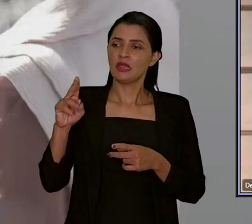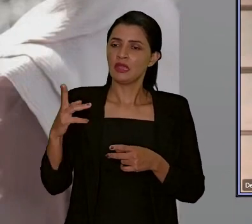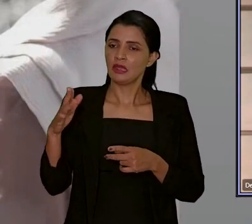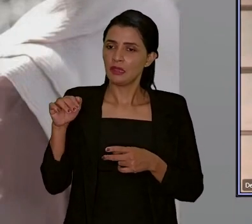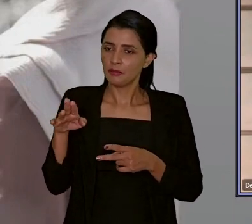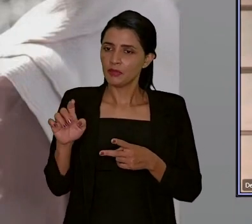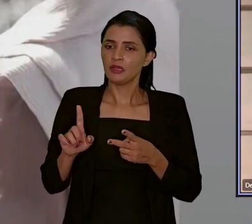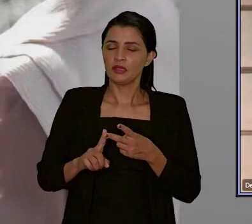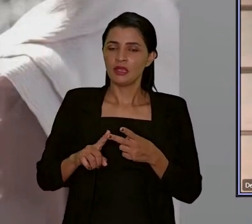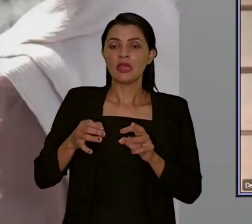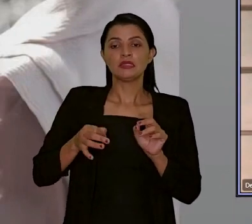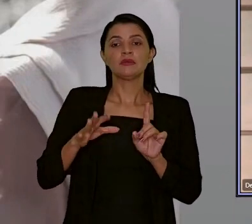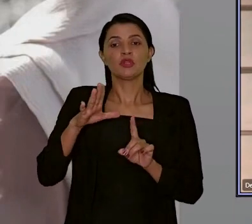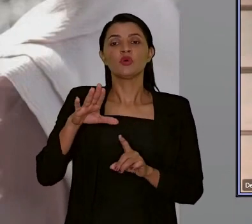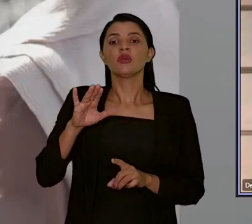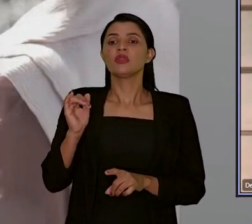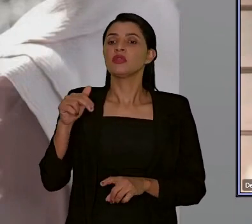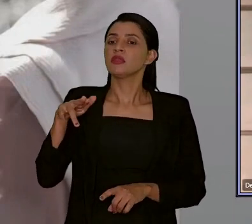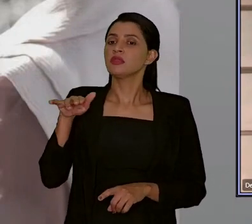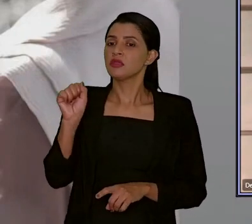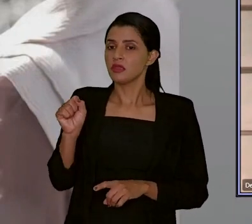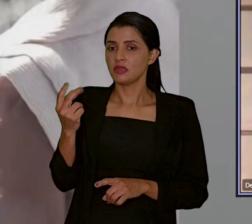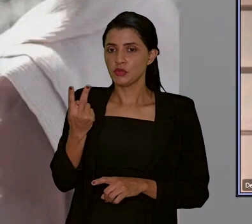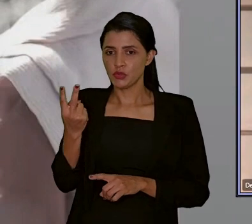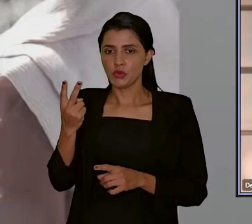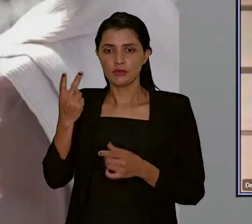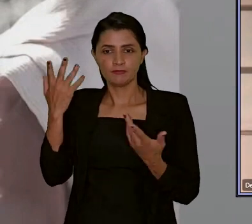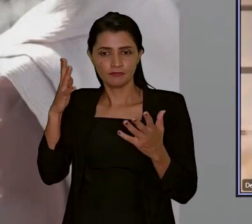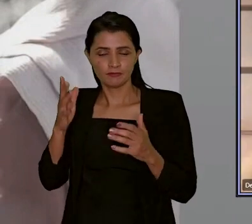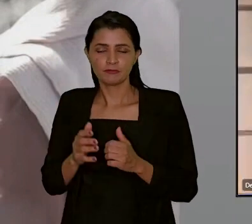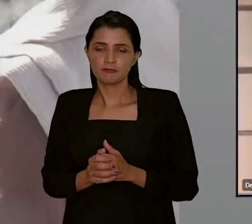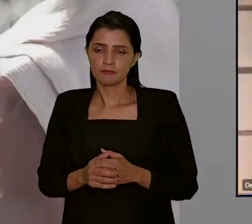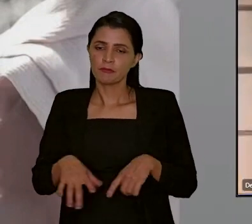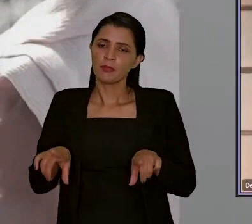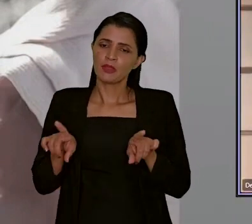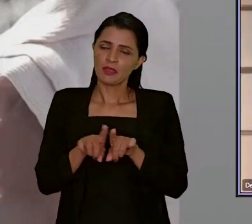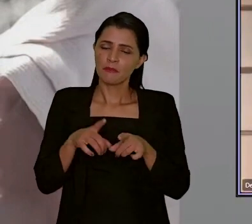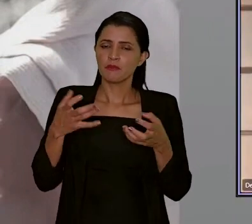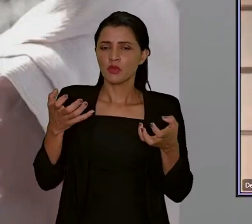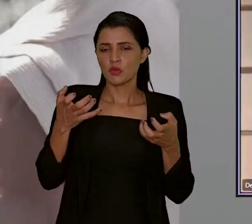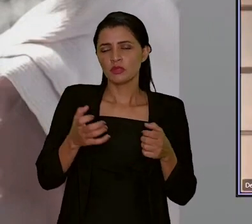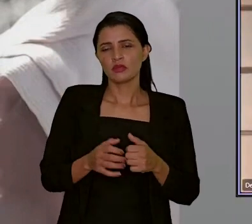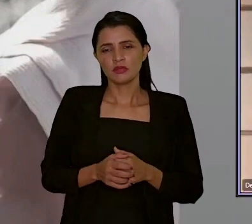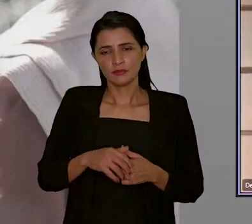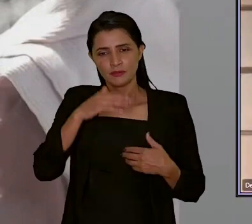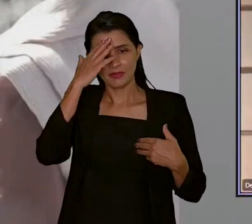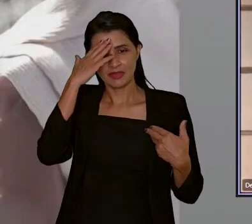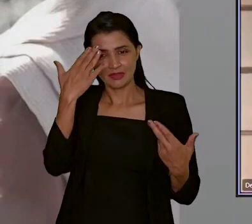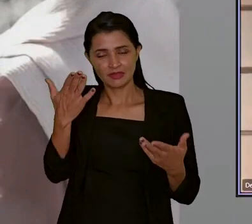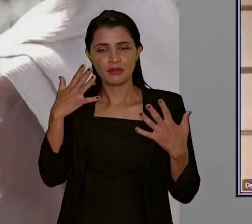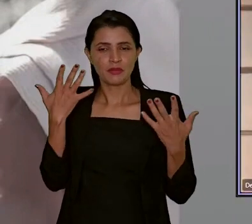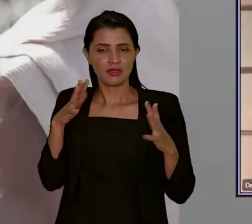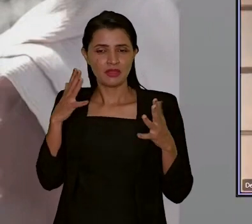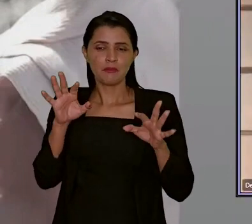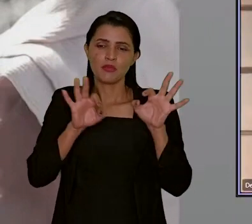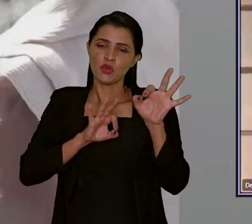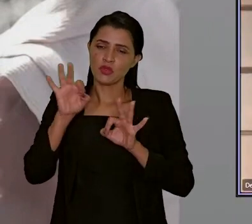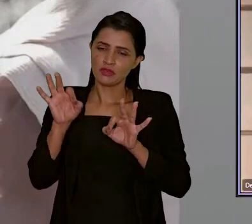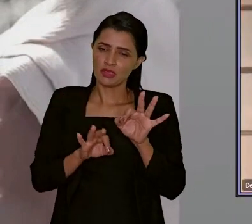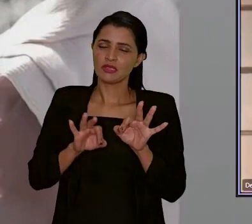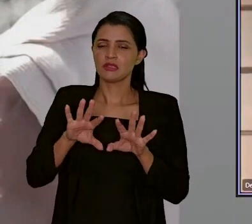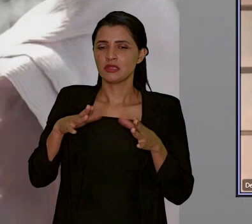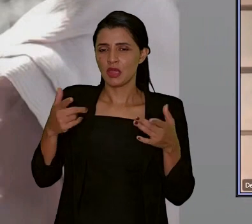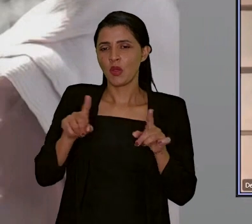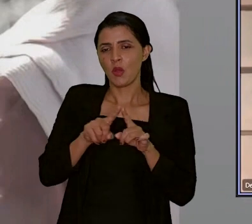desembargadora Inês Virgínia. Gostaria também de agradecer e parabenizar pela organização as equipes de